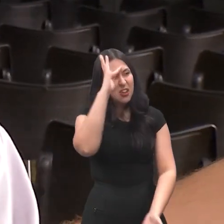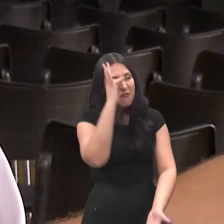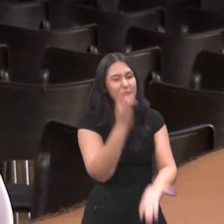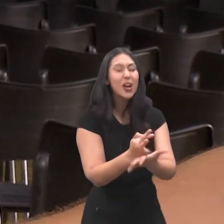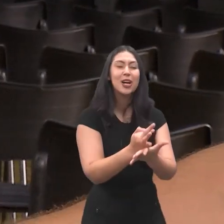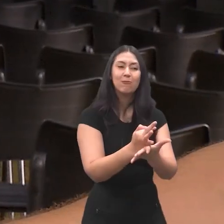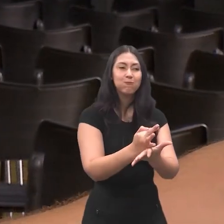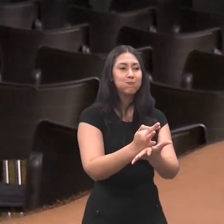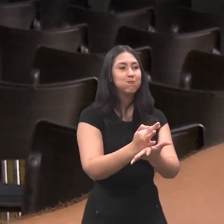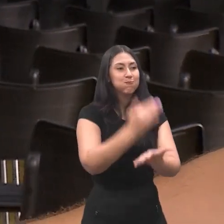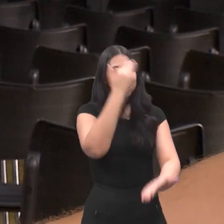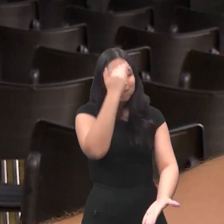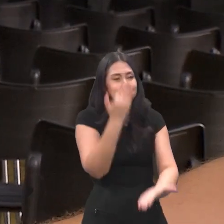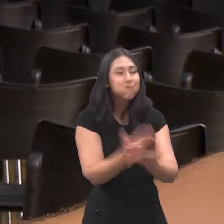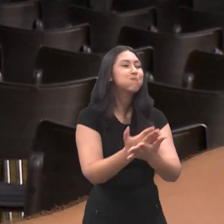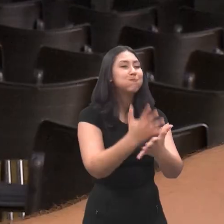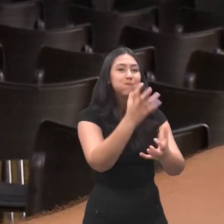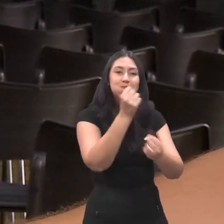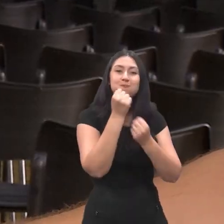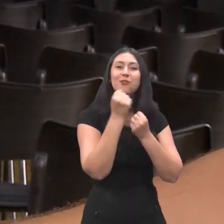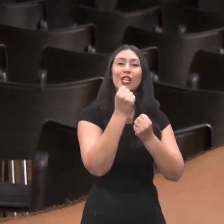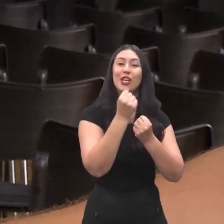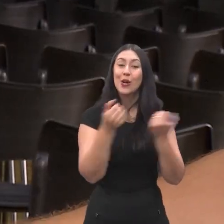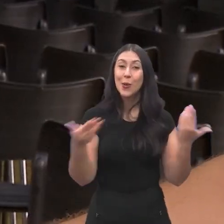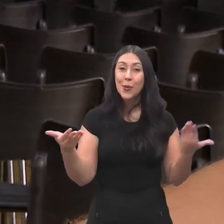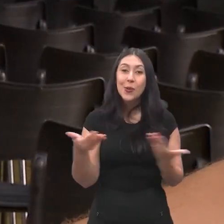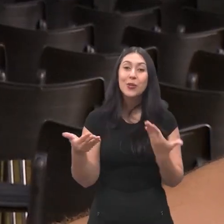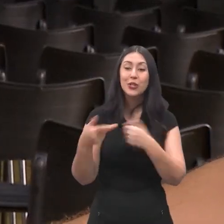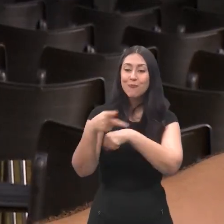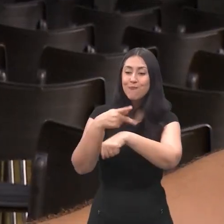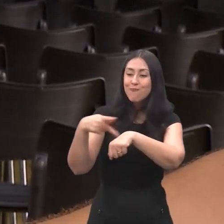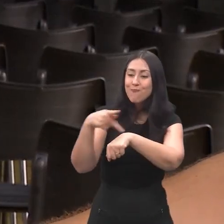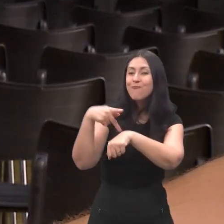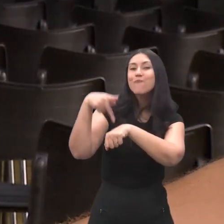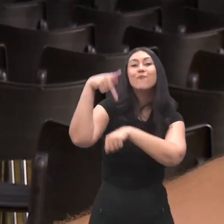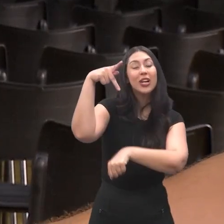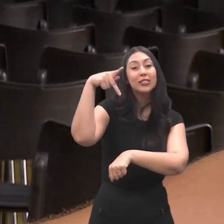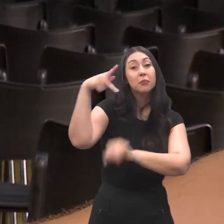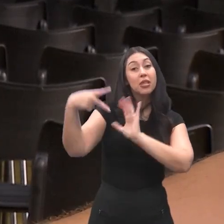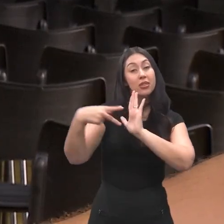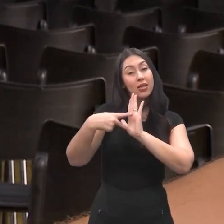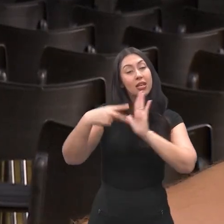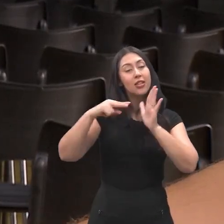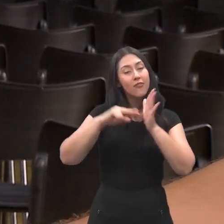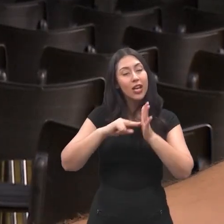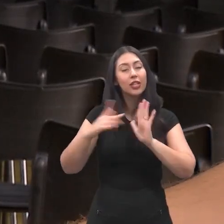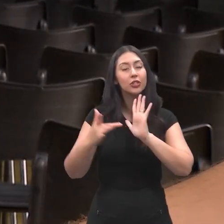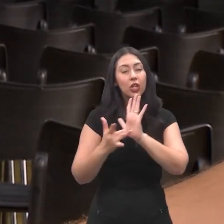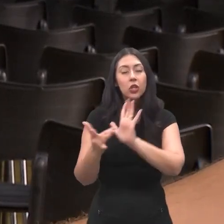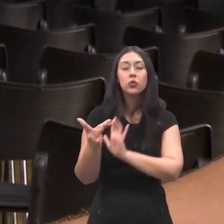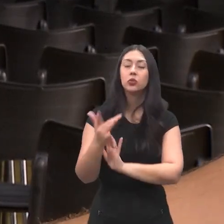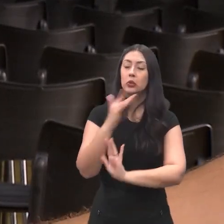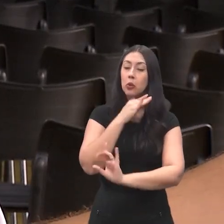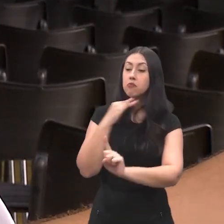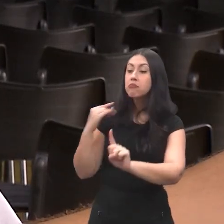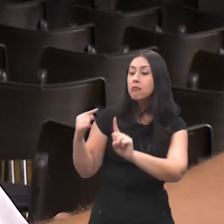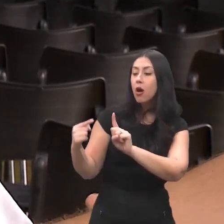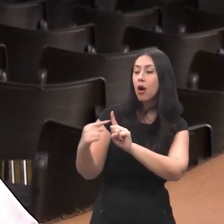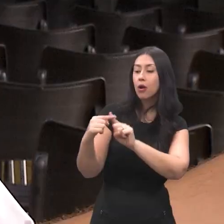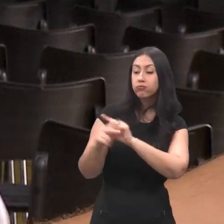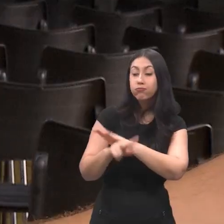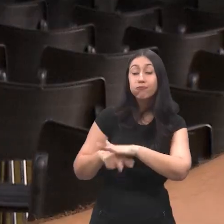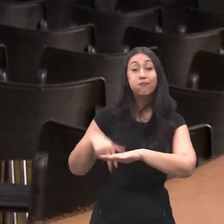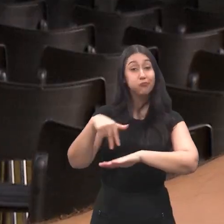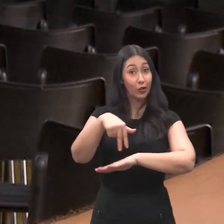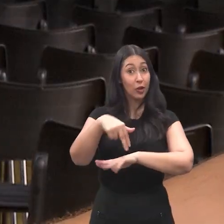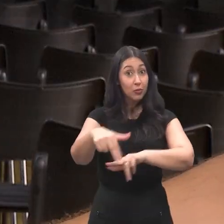uma afirmação que, como eu disse, que a nossa Páscoa hoje é a morte e a ressurreição de Cristo. Isso traz